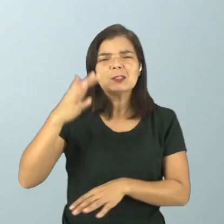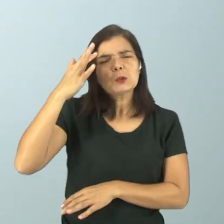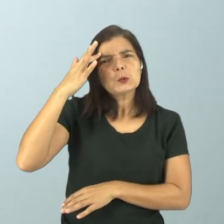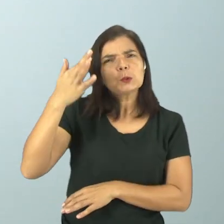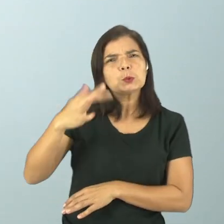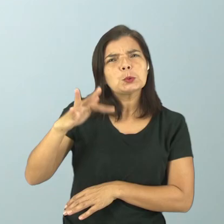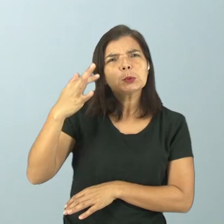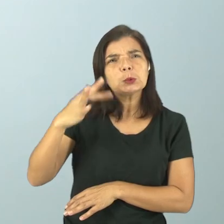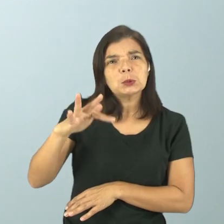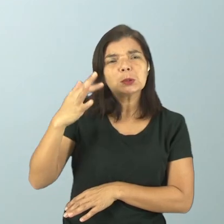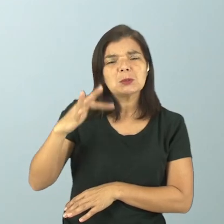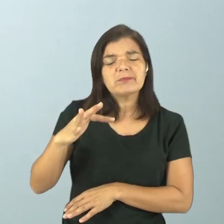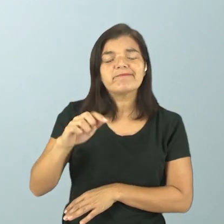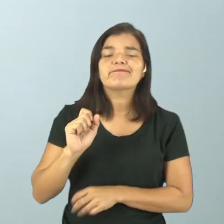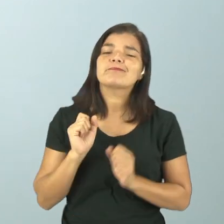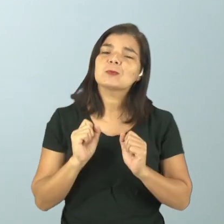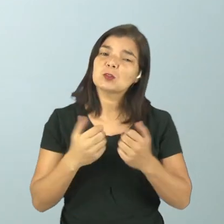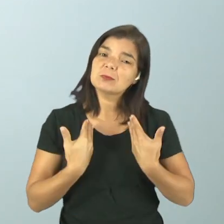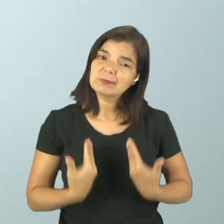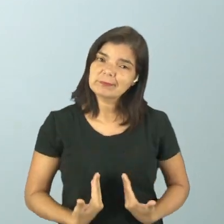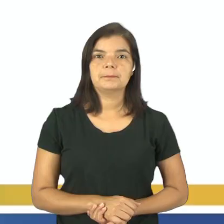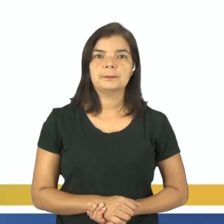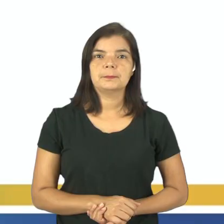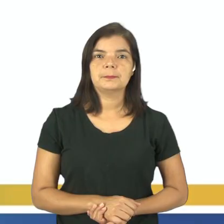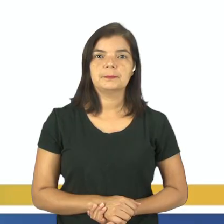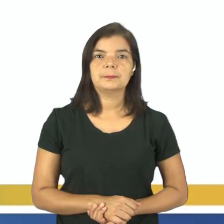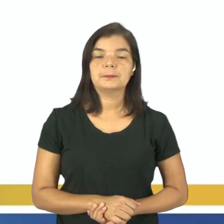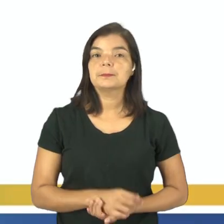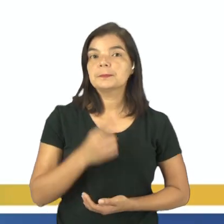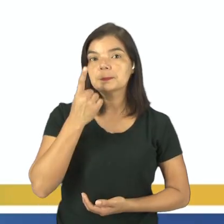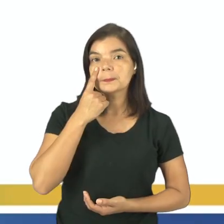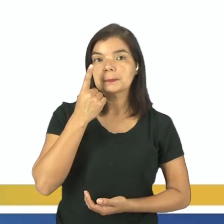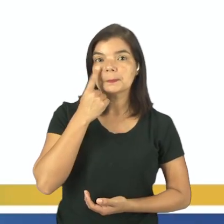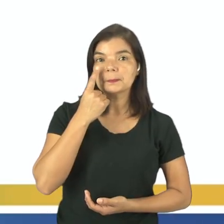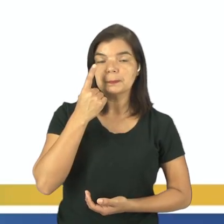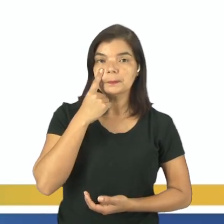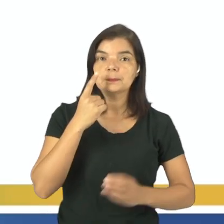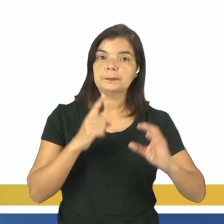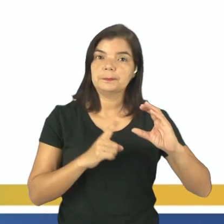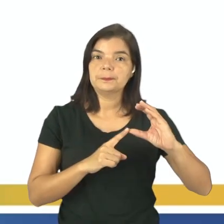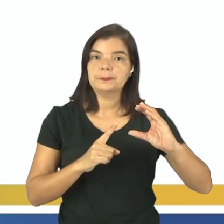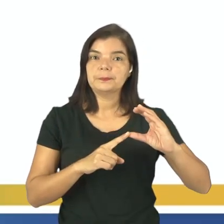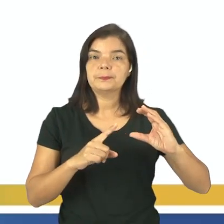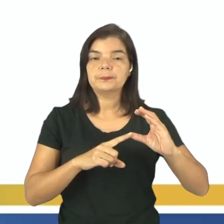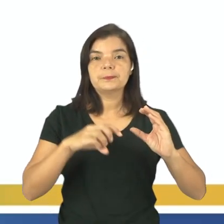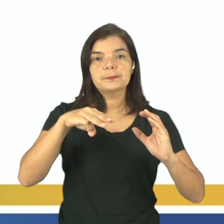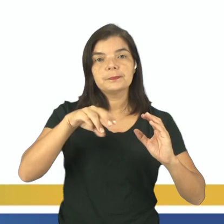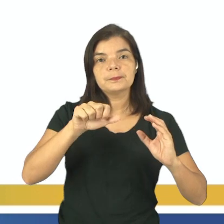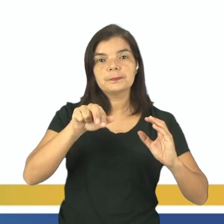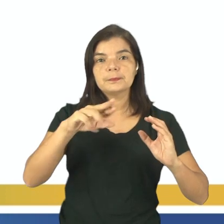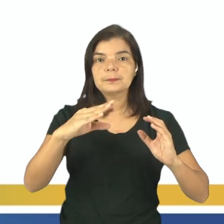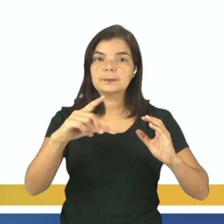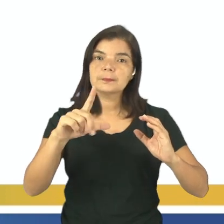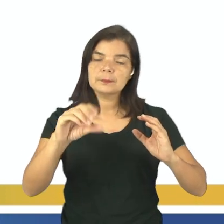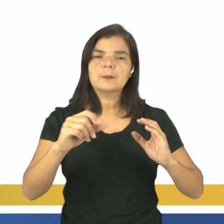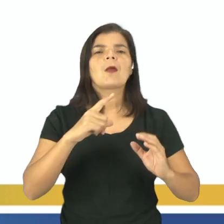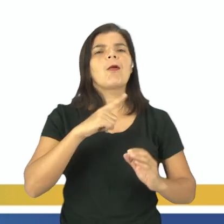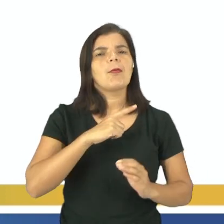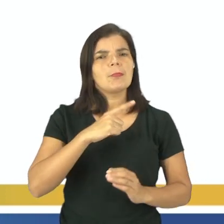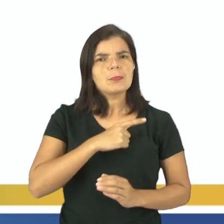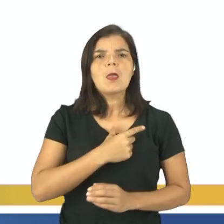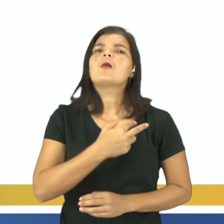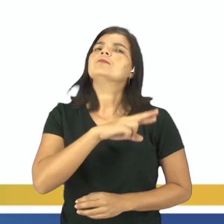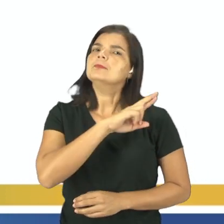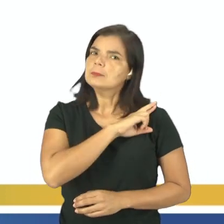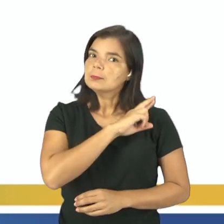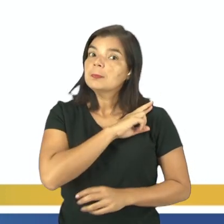às vezes, dor de cabeça. Pode ser o cansaço. Observemos ali na letra C. Marcelo tem muita